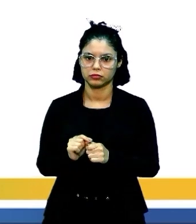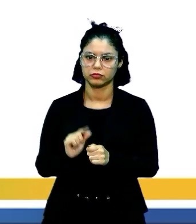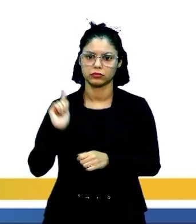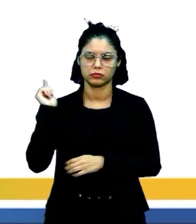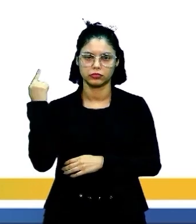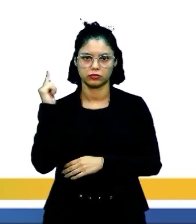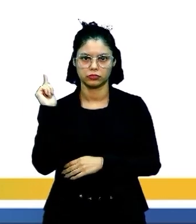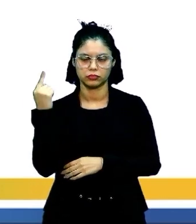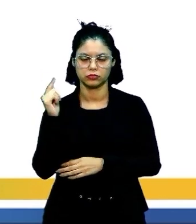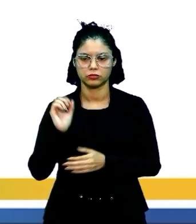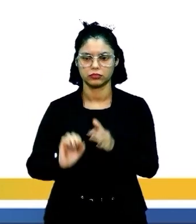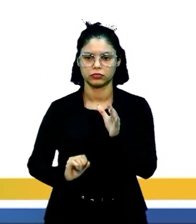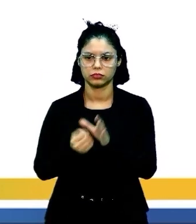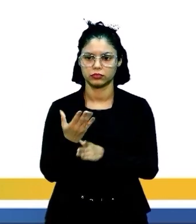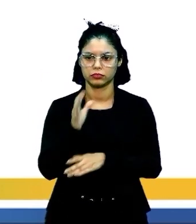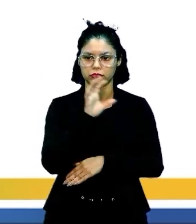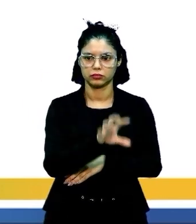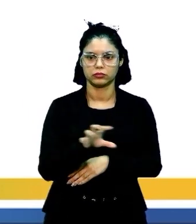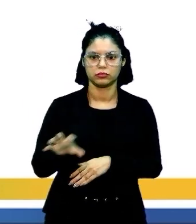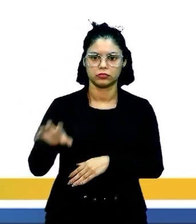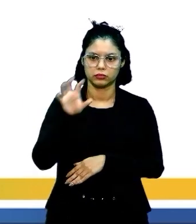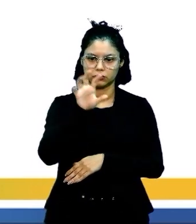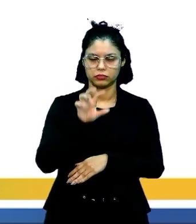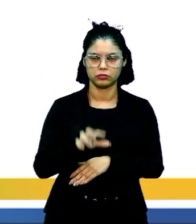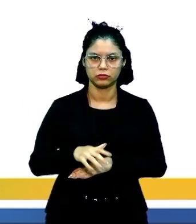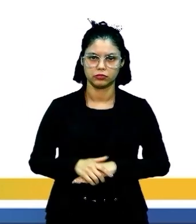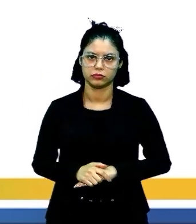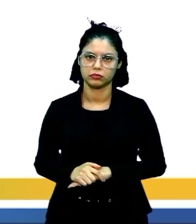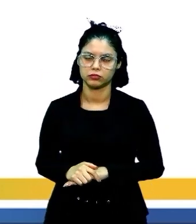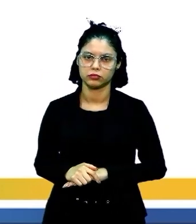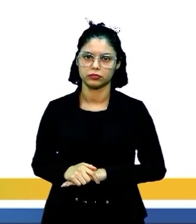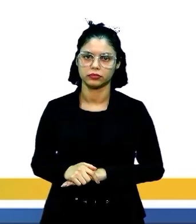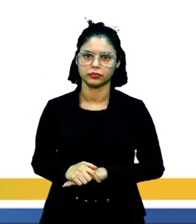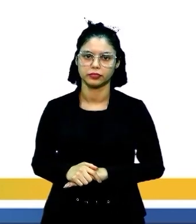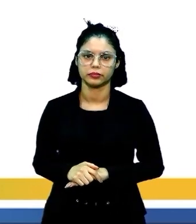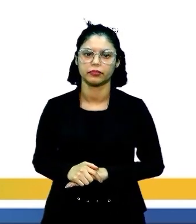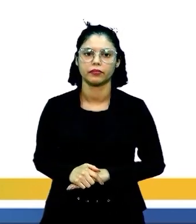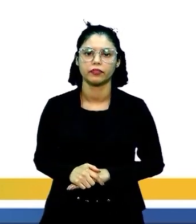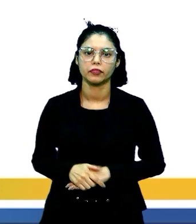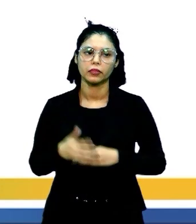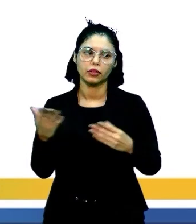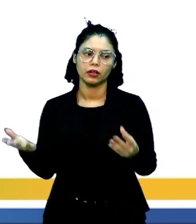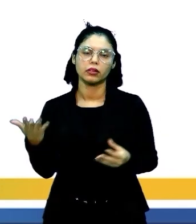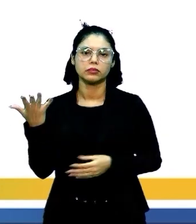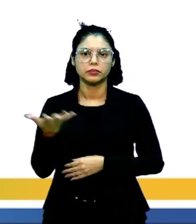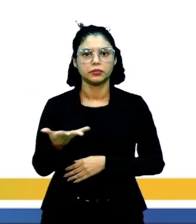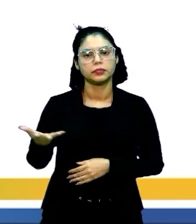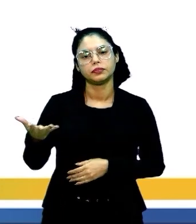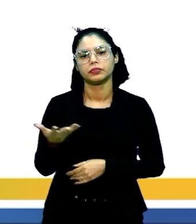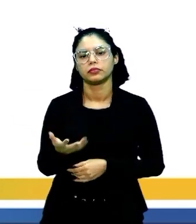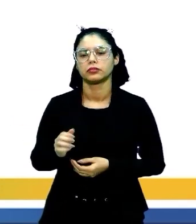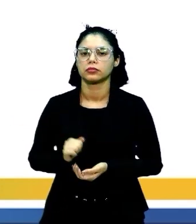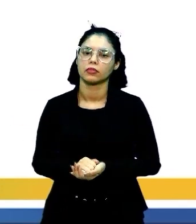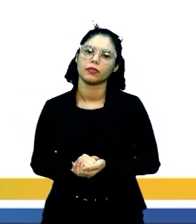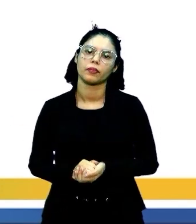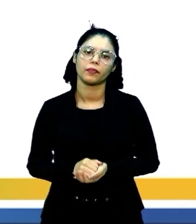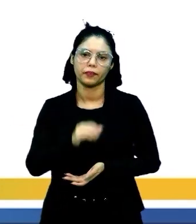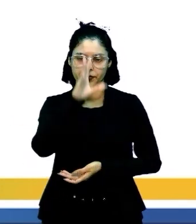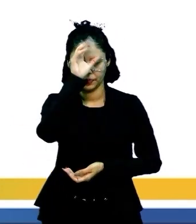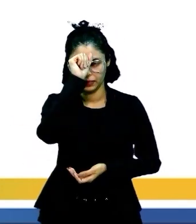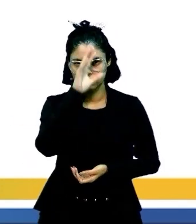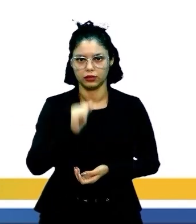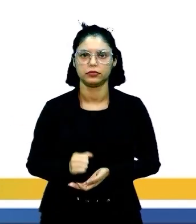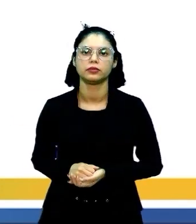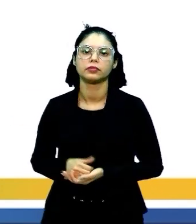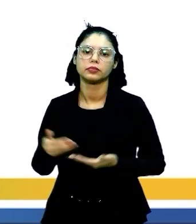fazem menção a aspectos geográficos de suas origens. Com base nos